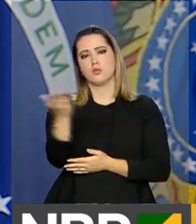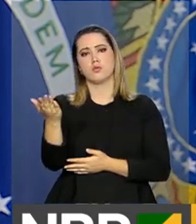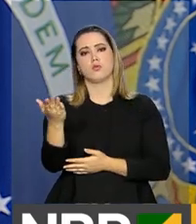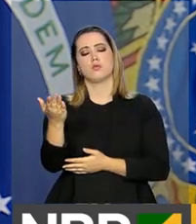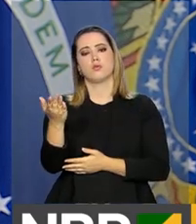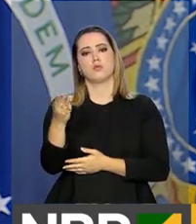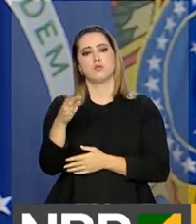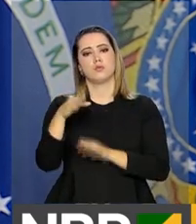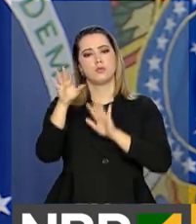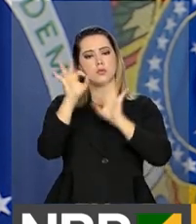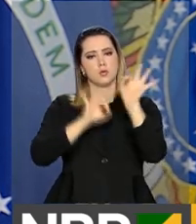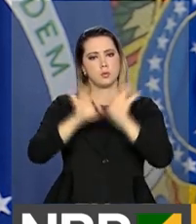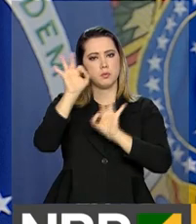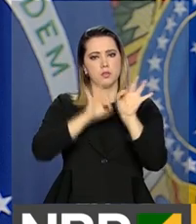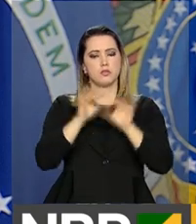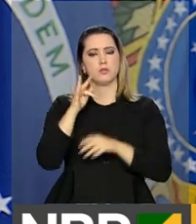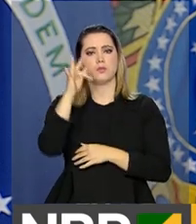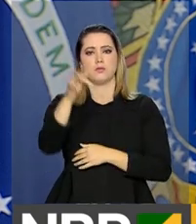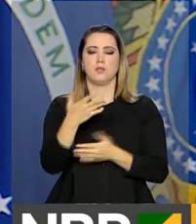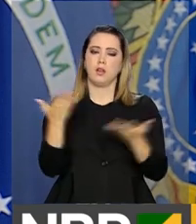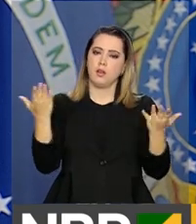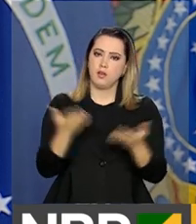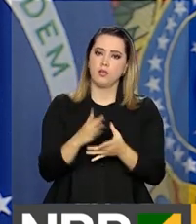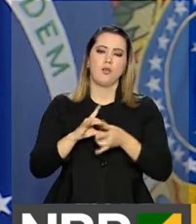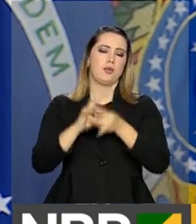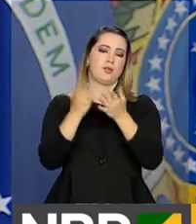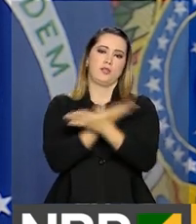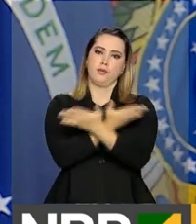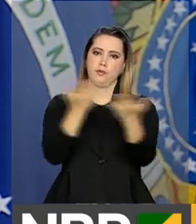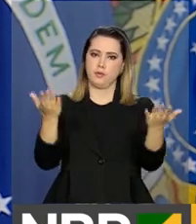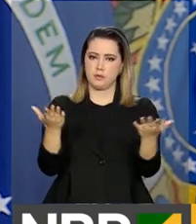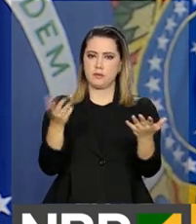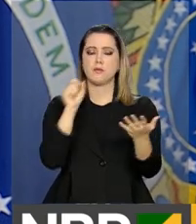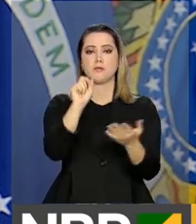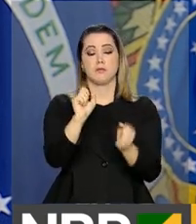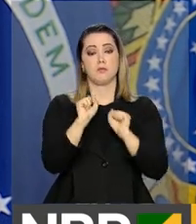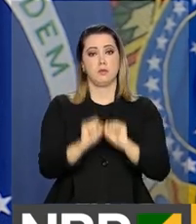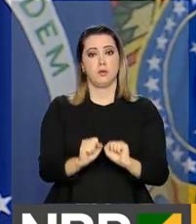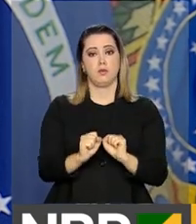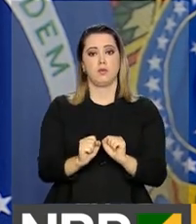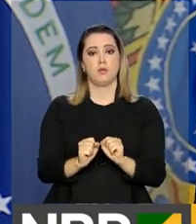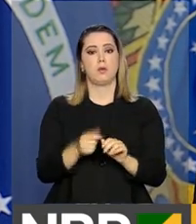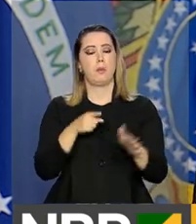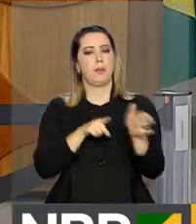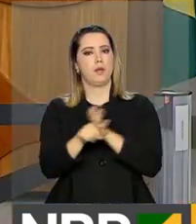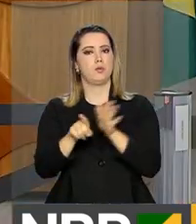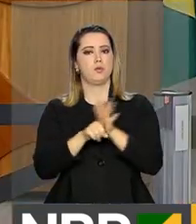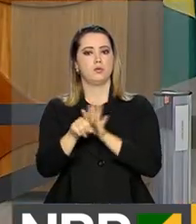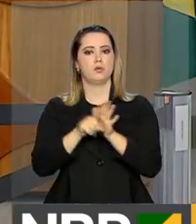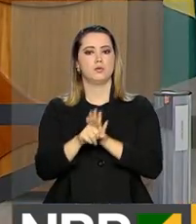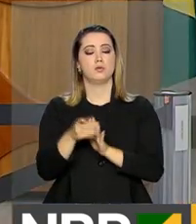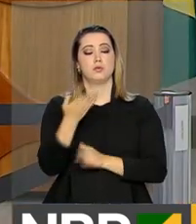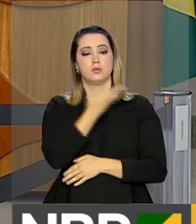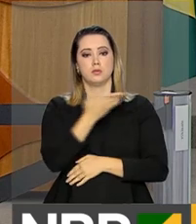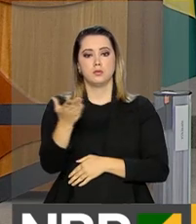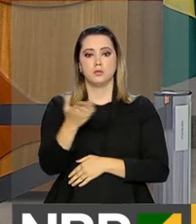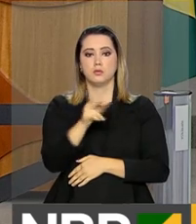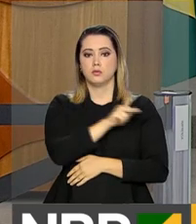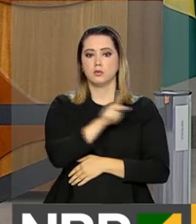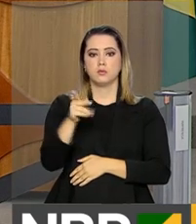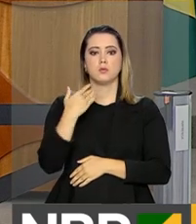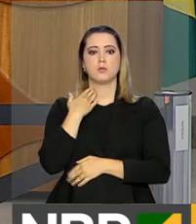projetos agora os deixo a vontade das delegações que farão aos